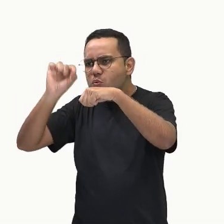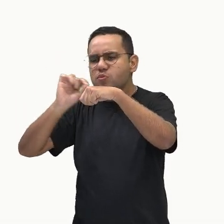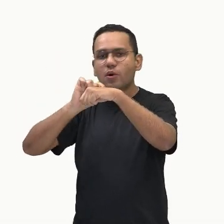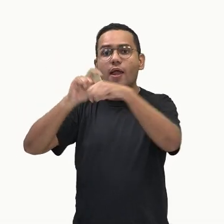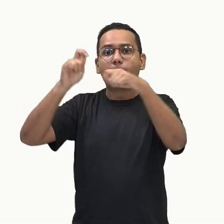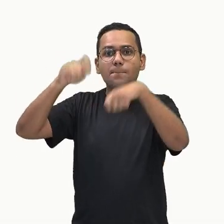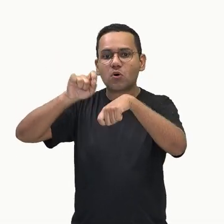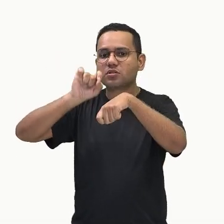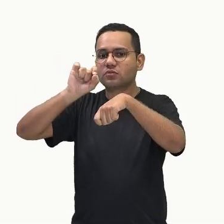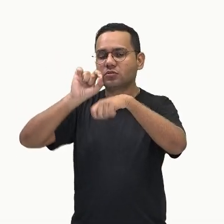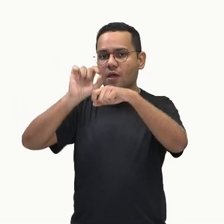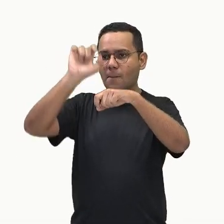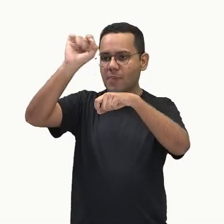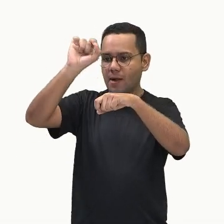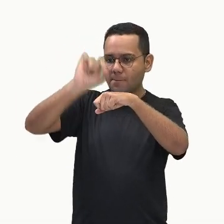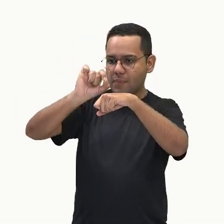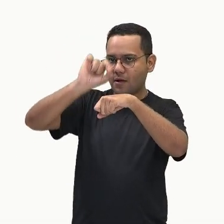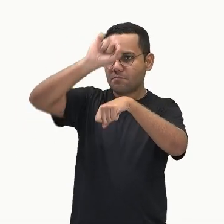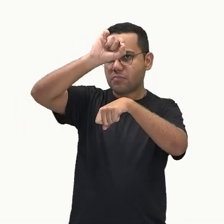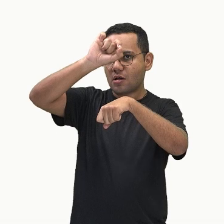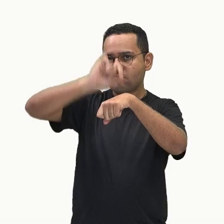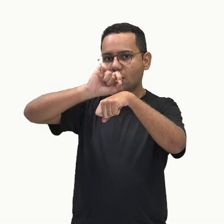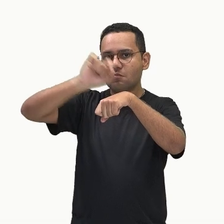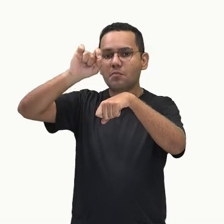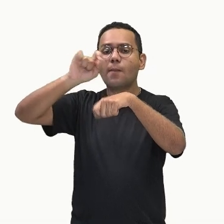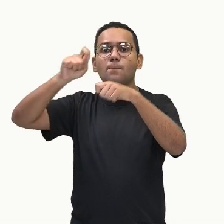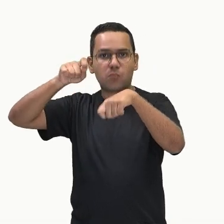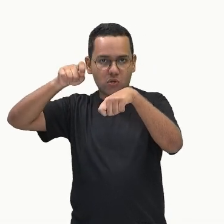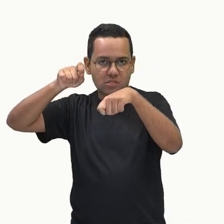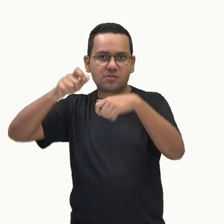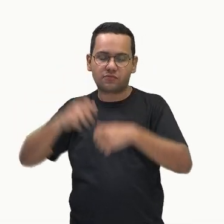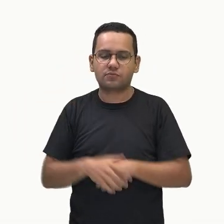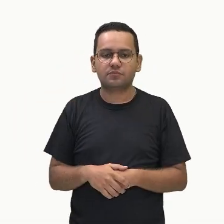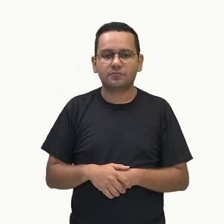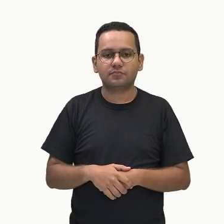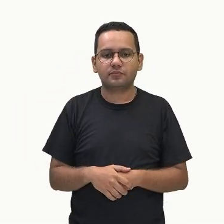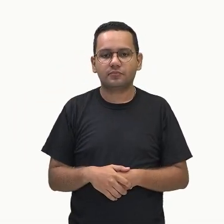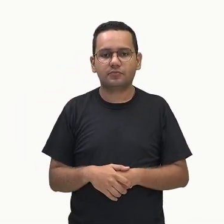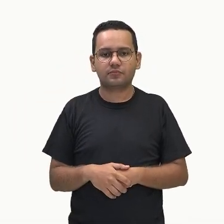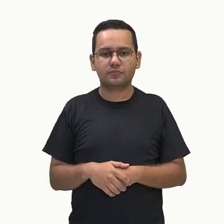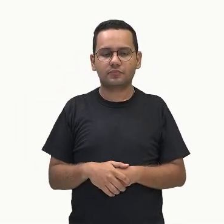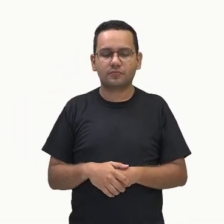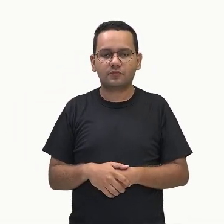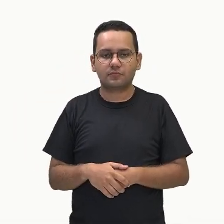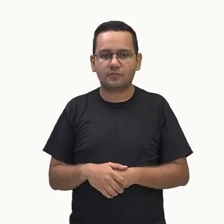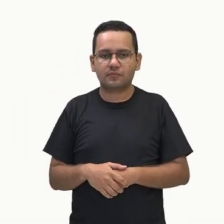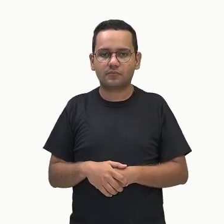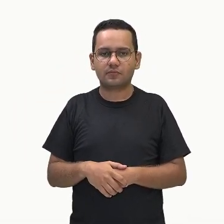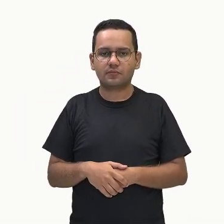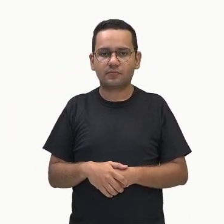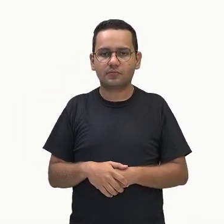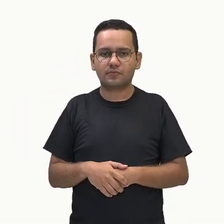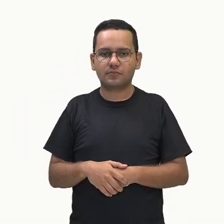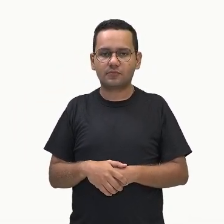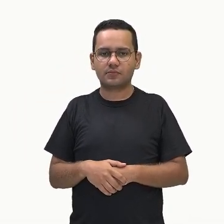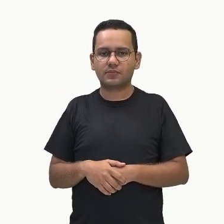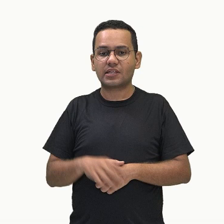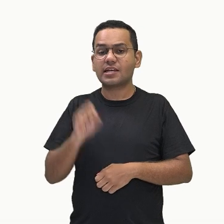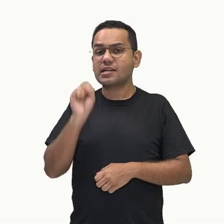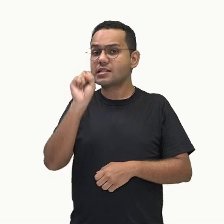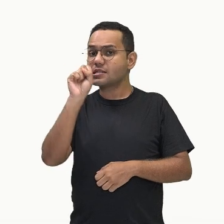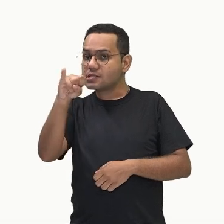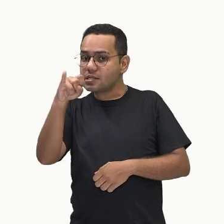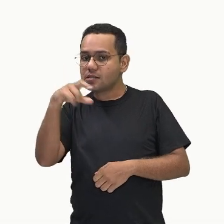também voltando para a sua órbita usual. Então, quando o elétron sai de uma